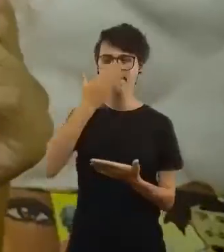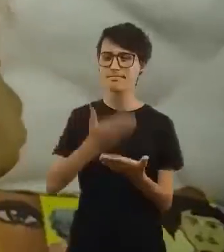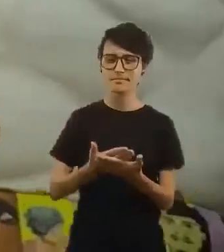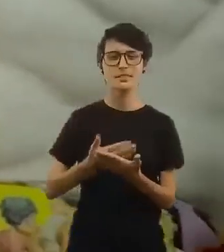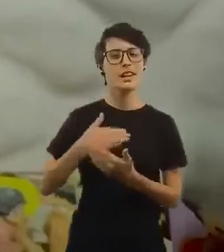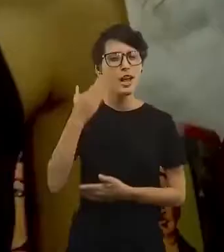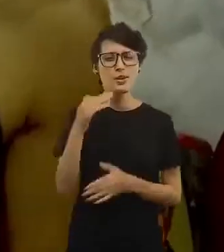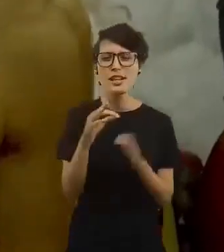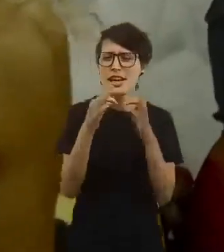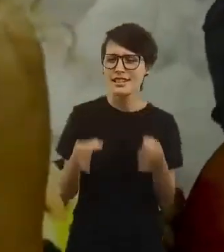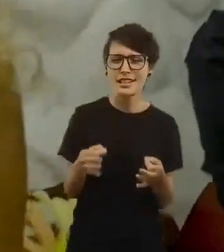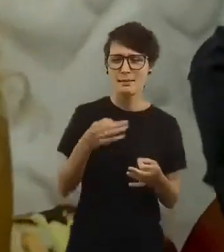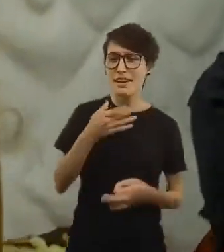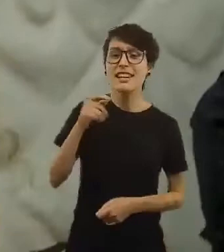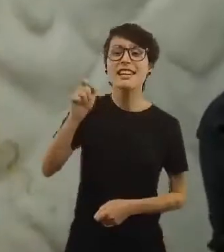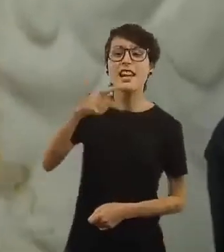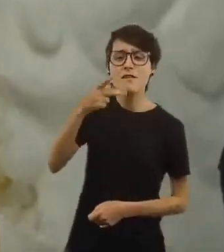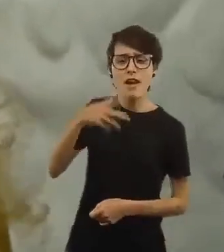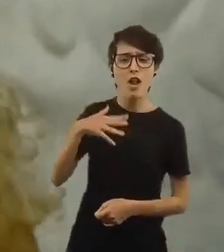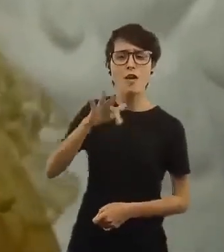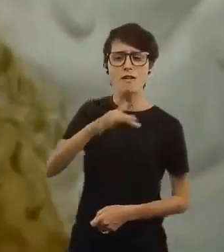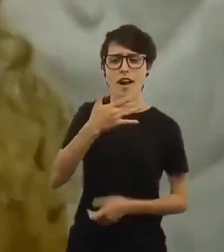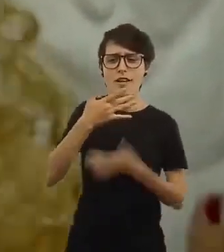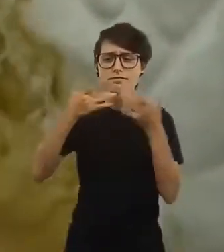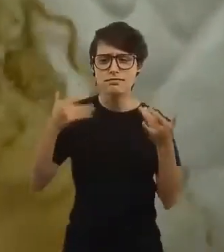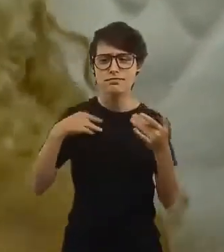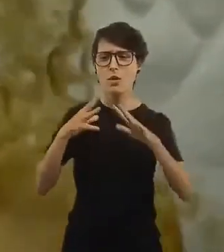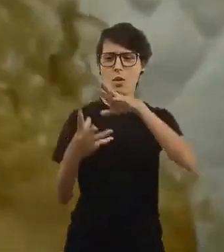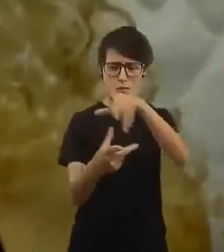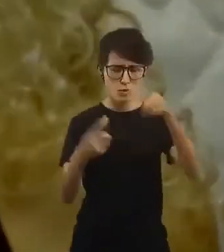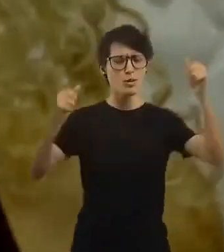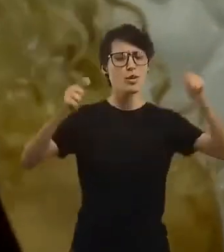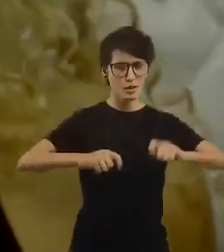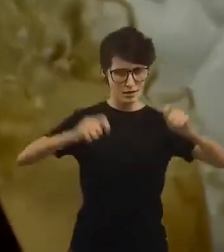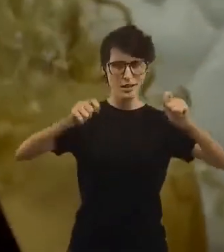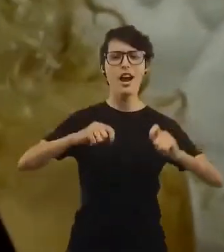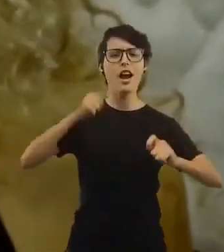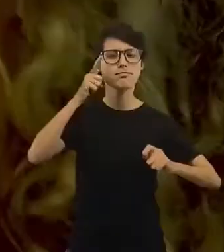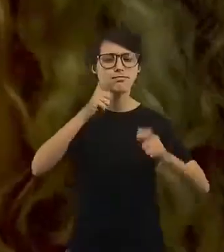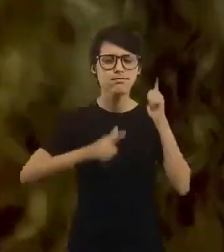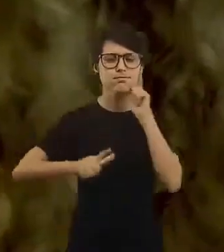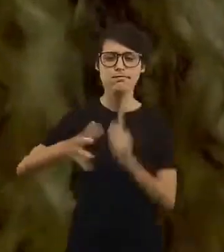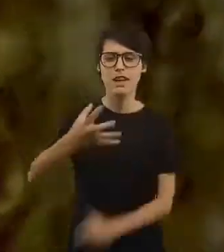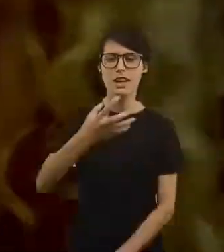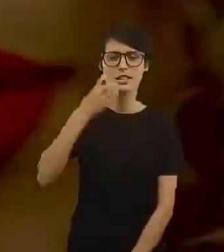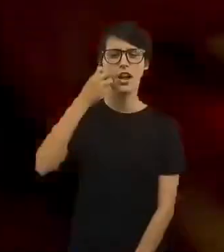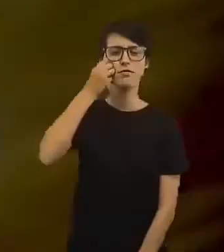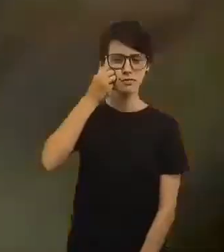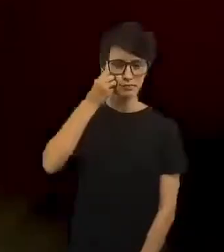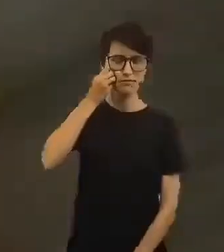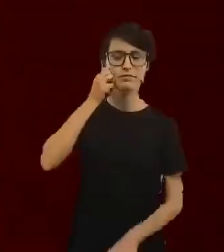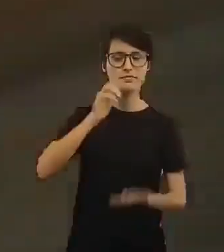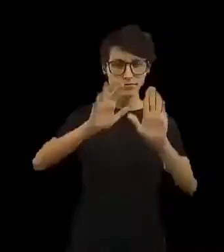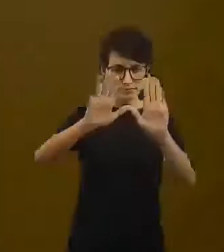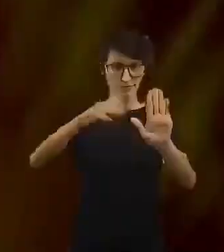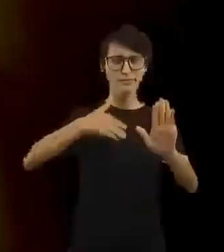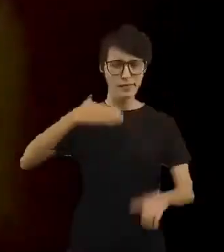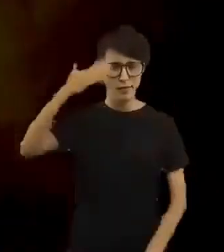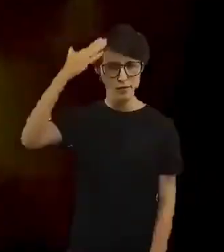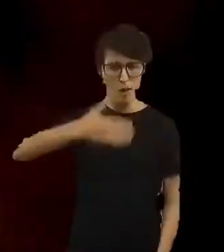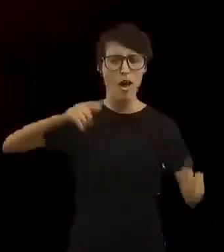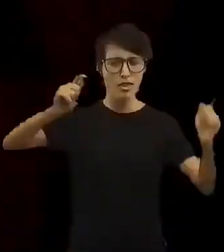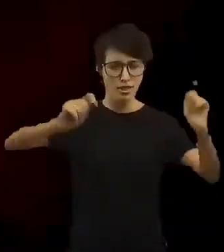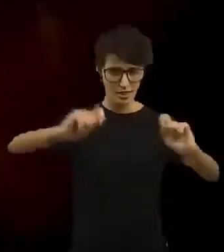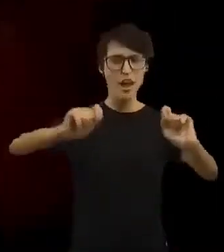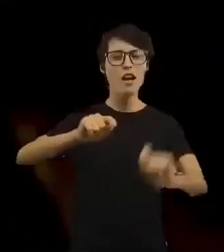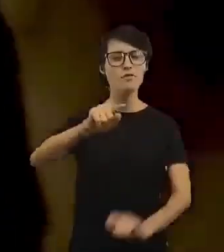que ia ser. Fazer o mundo acreditar que ainda dá tempo de se salvar. Mas eu vou provar que dá. E você